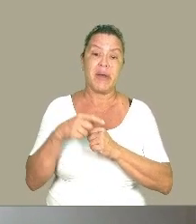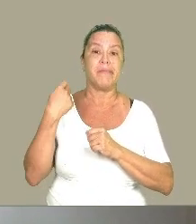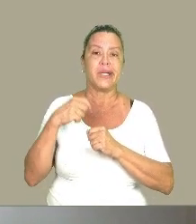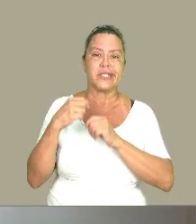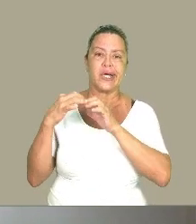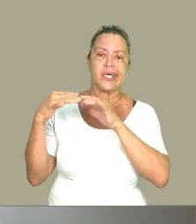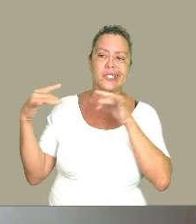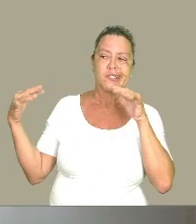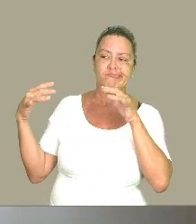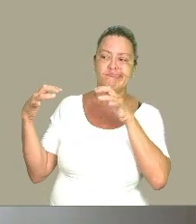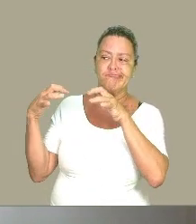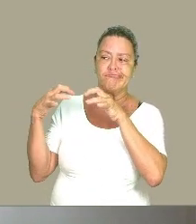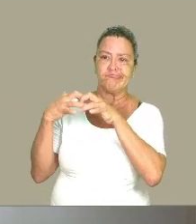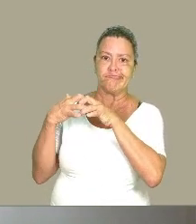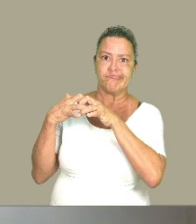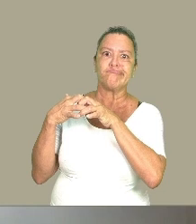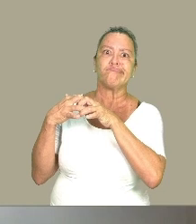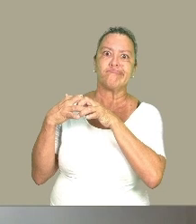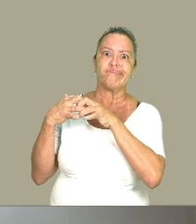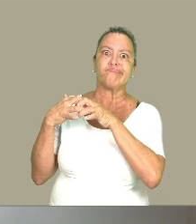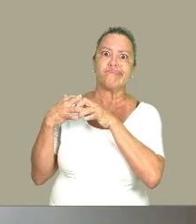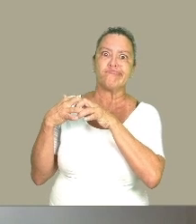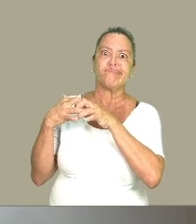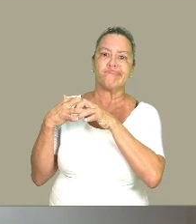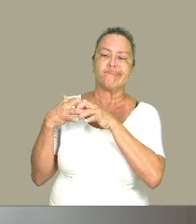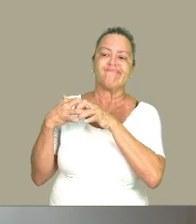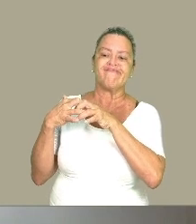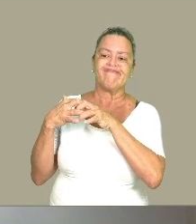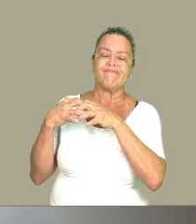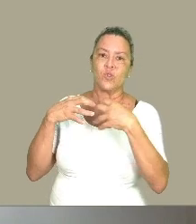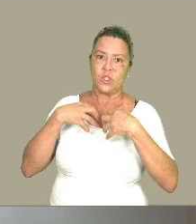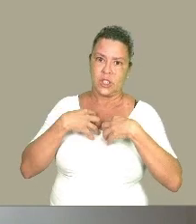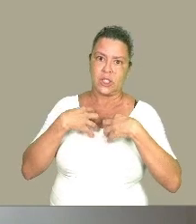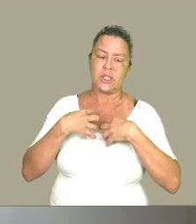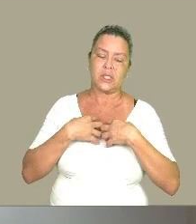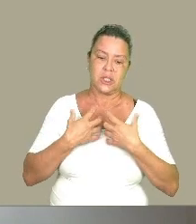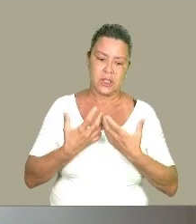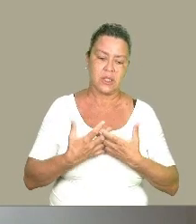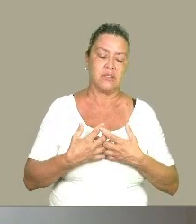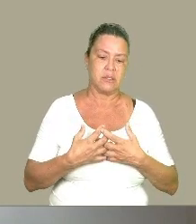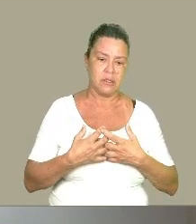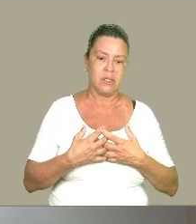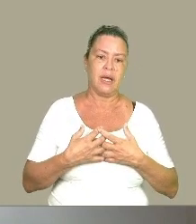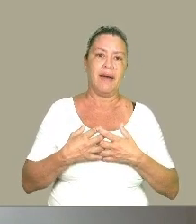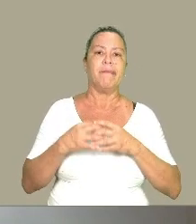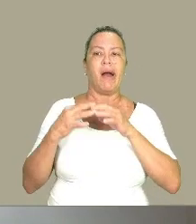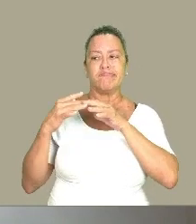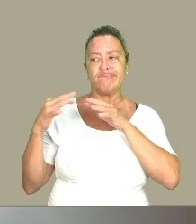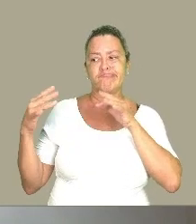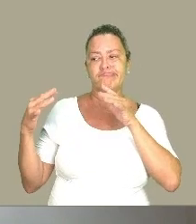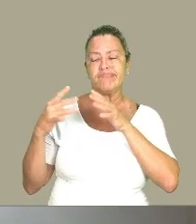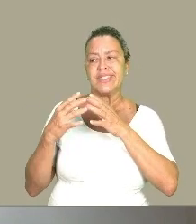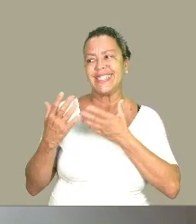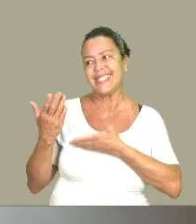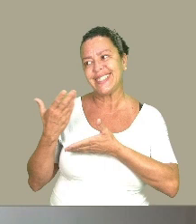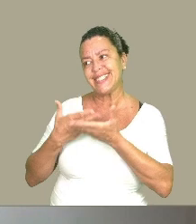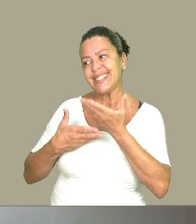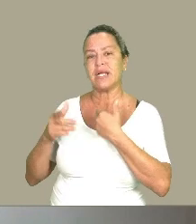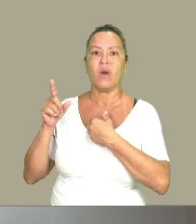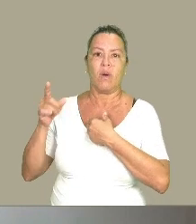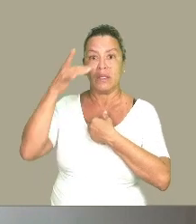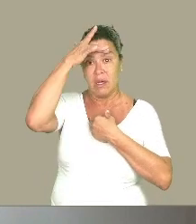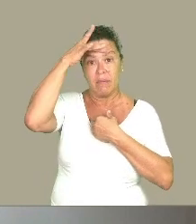ressintonizar, teremos que transfundir os nossos sentimentos para reharmonizar com essas pessoas, né,